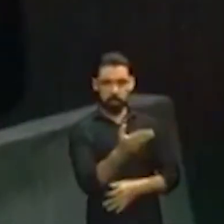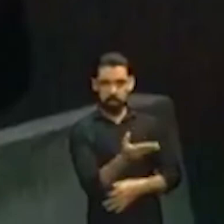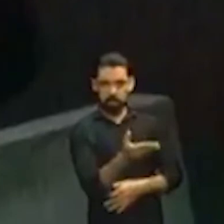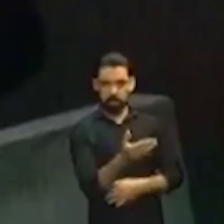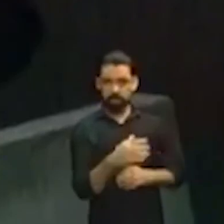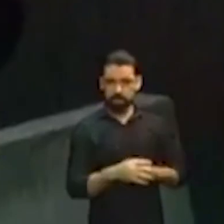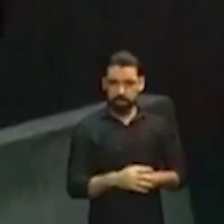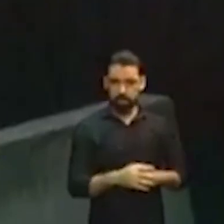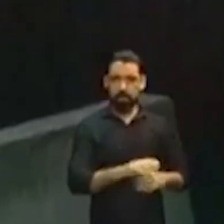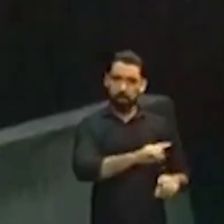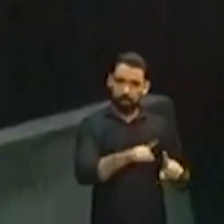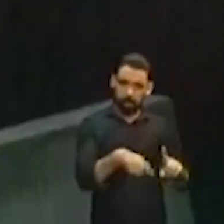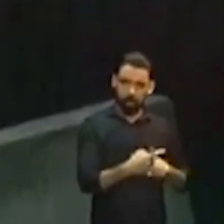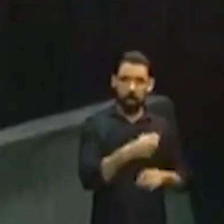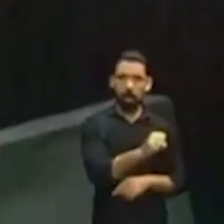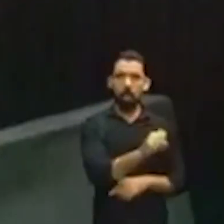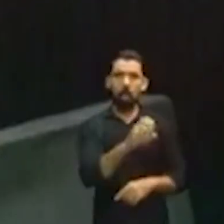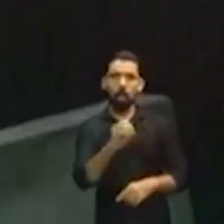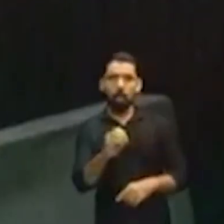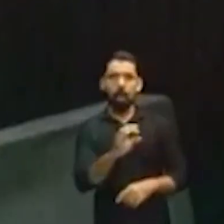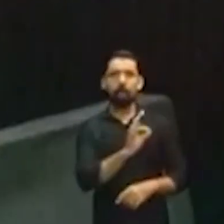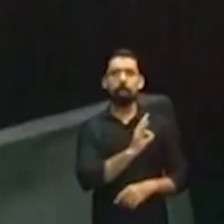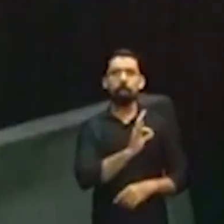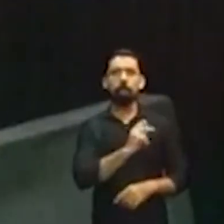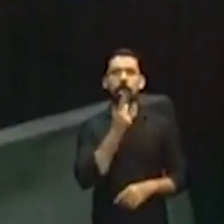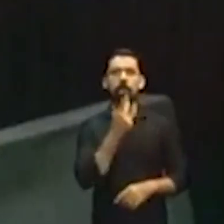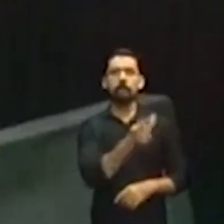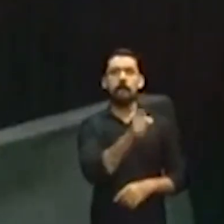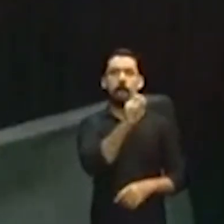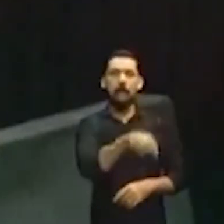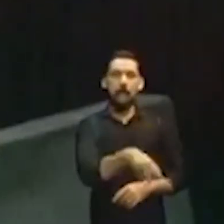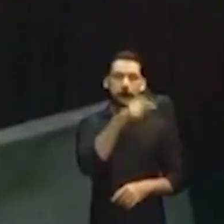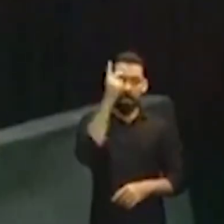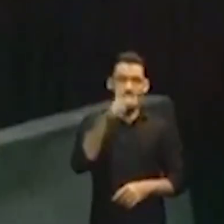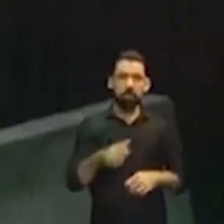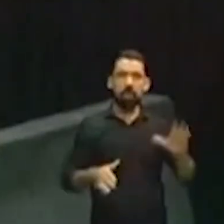os policiais, mais de 80 policiais federais de moleque,